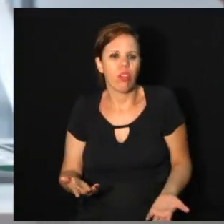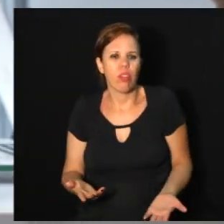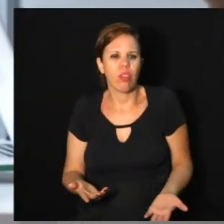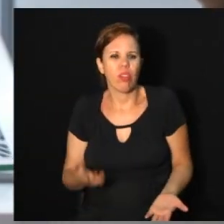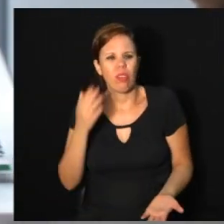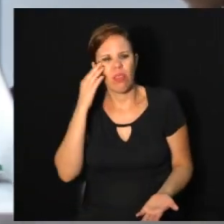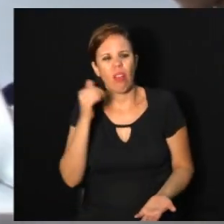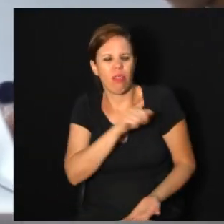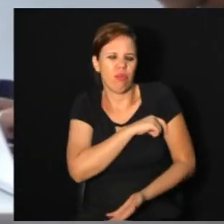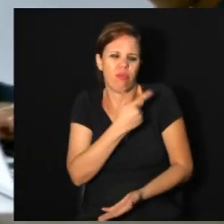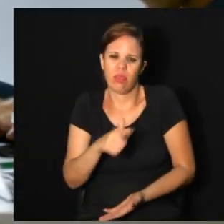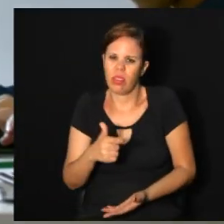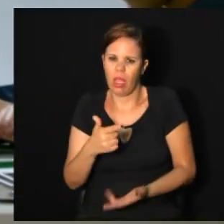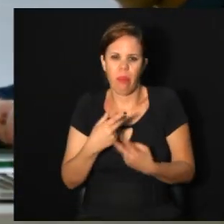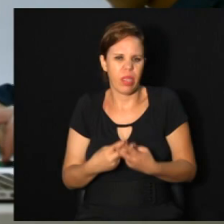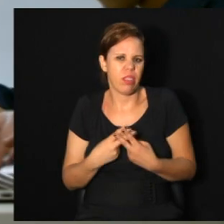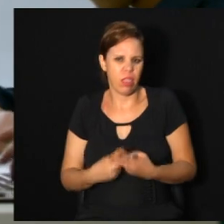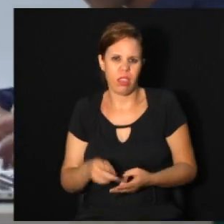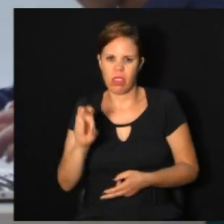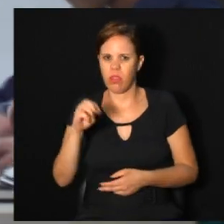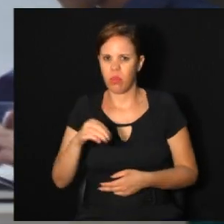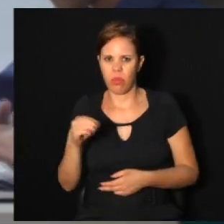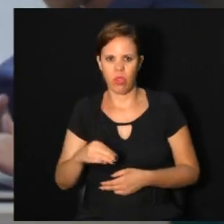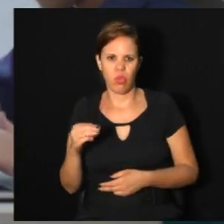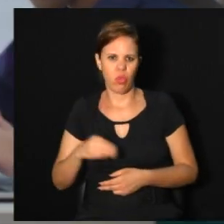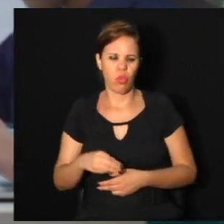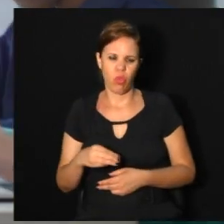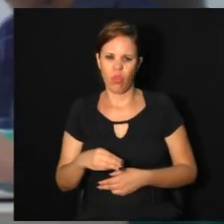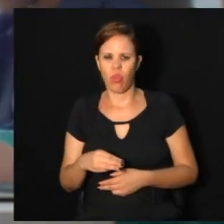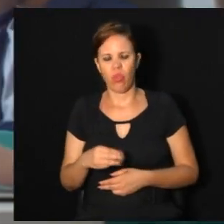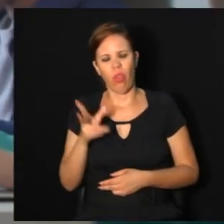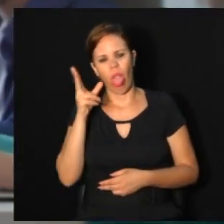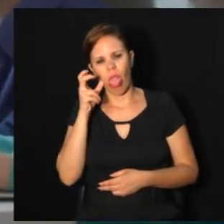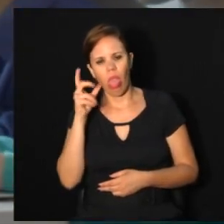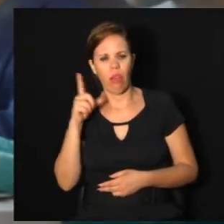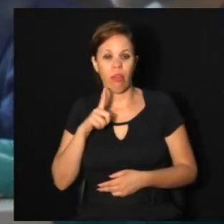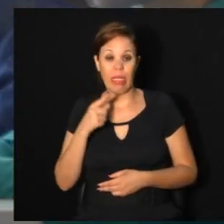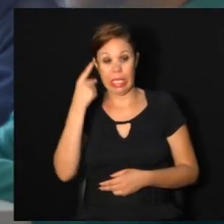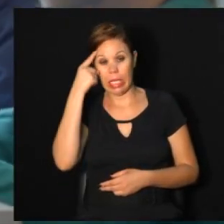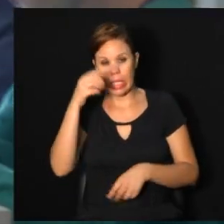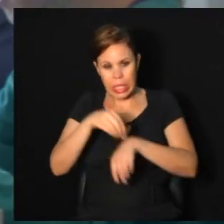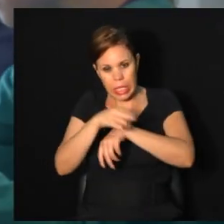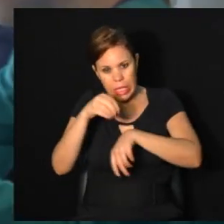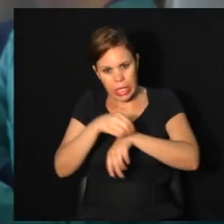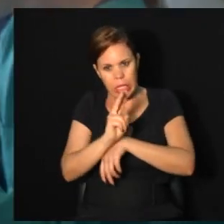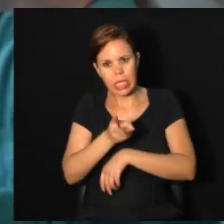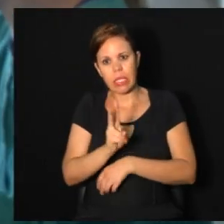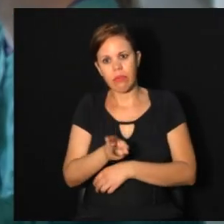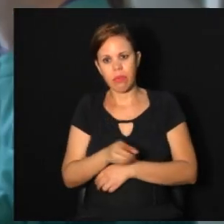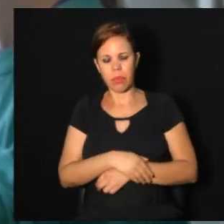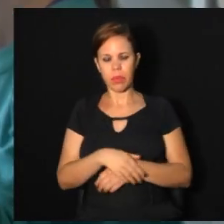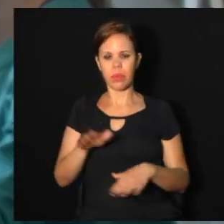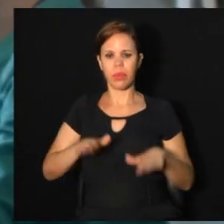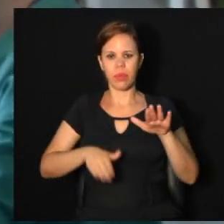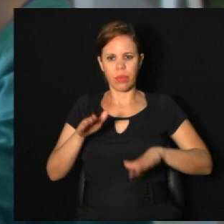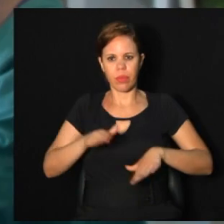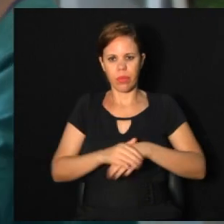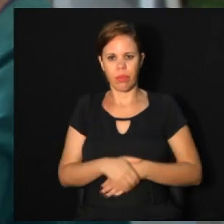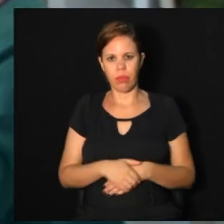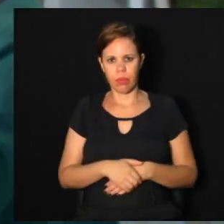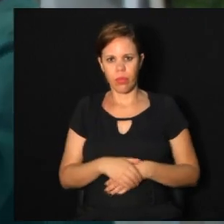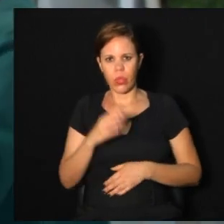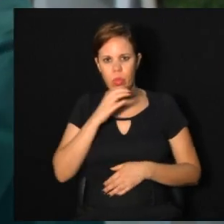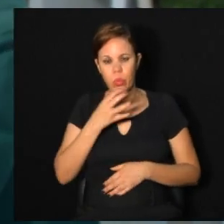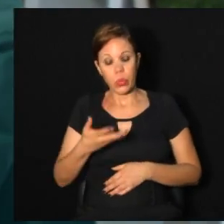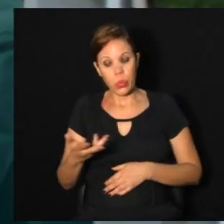não. E ele traz ideias para o professor? Ele pode sugerir esse aluno? Sempre. Às vezes, na correria